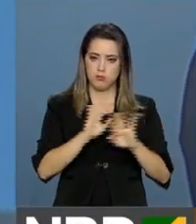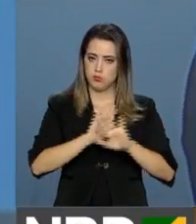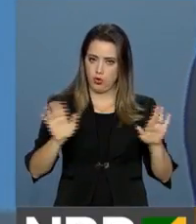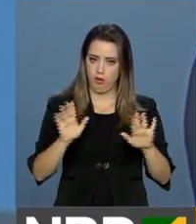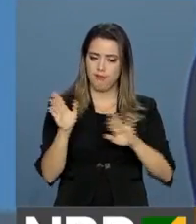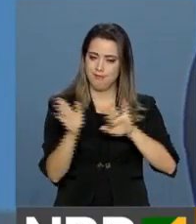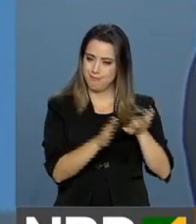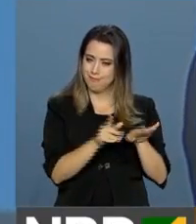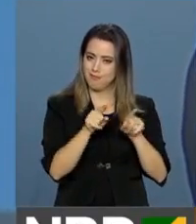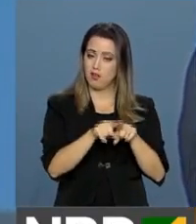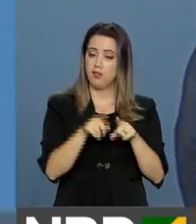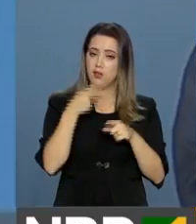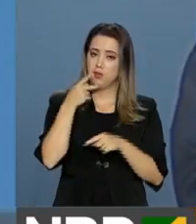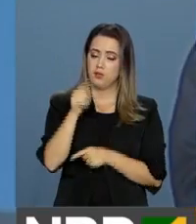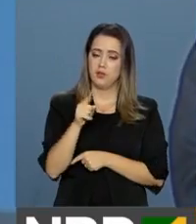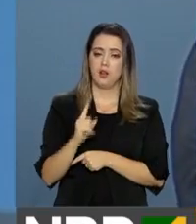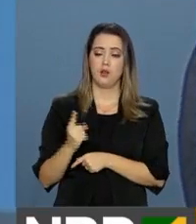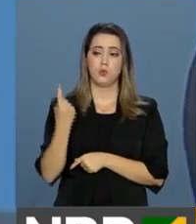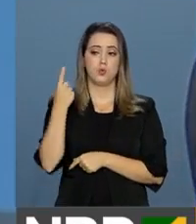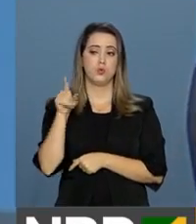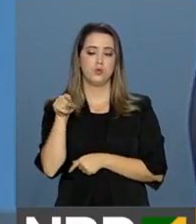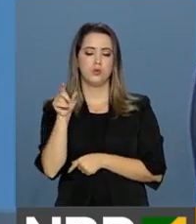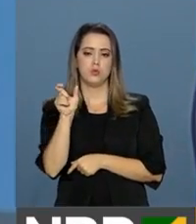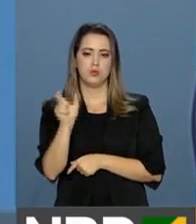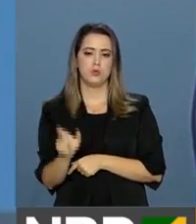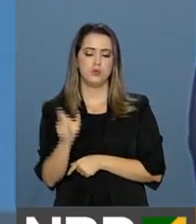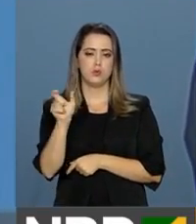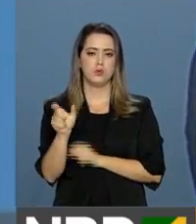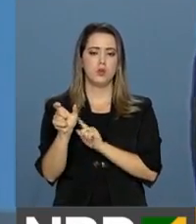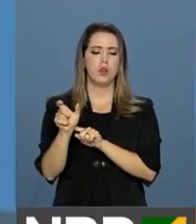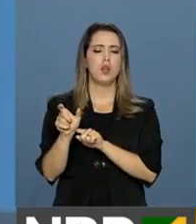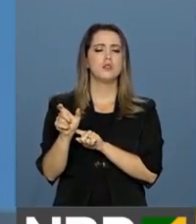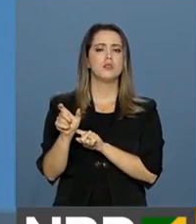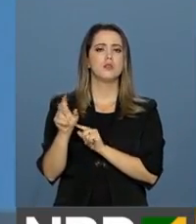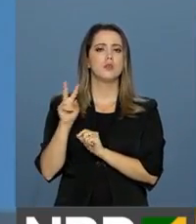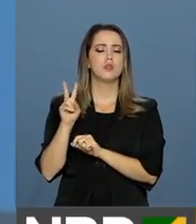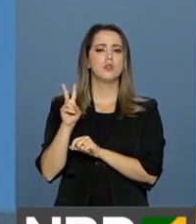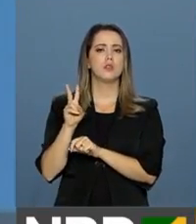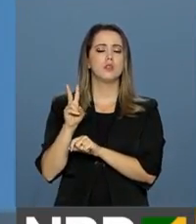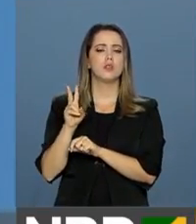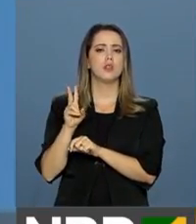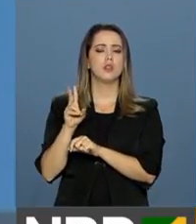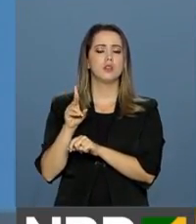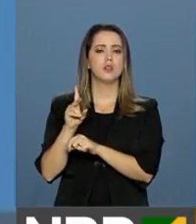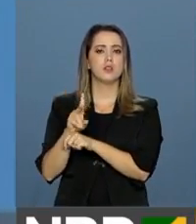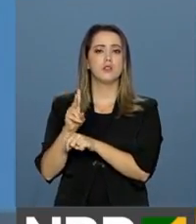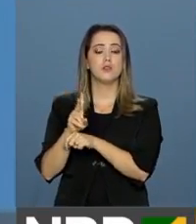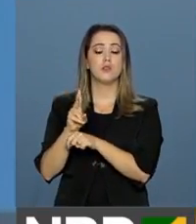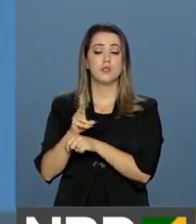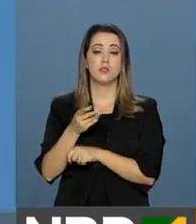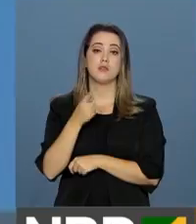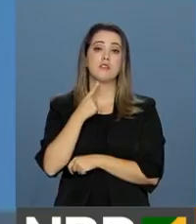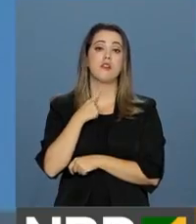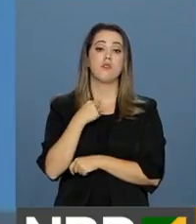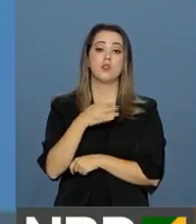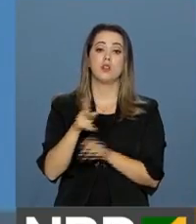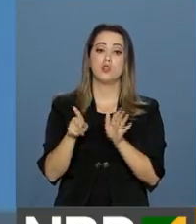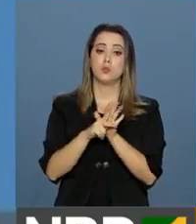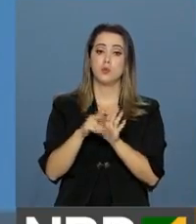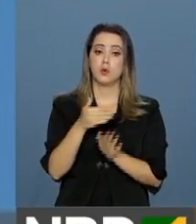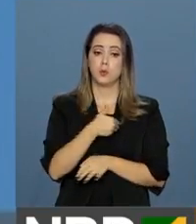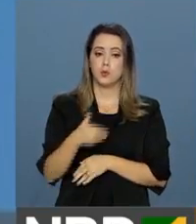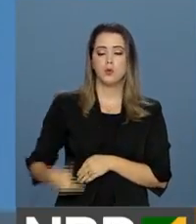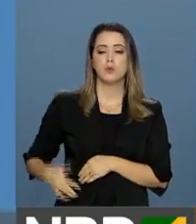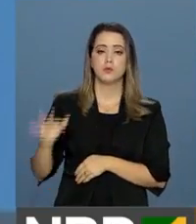que é interessante de um lado há exatamente isso a defesa dos interesses da união e vejam a